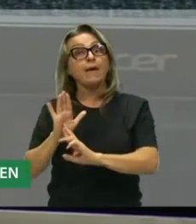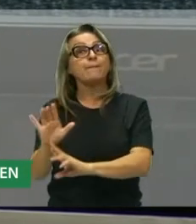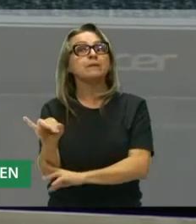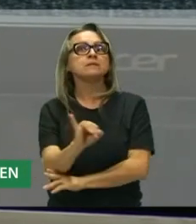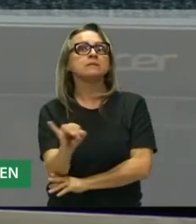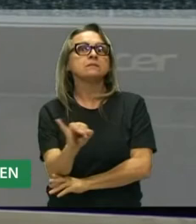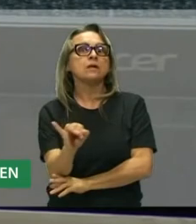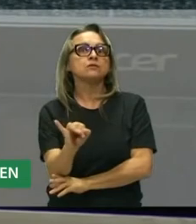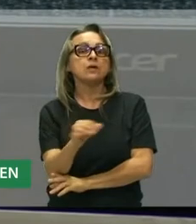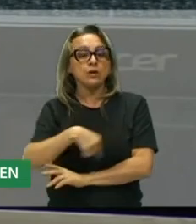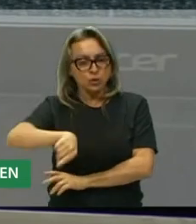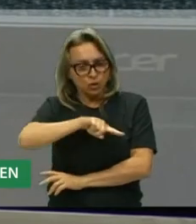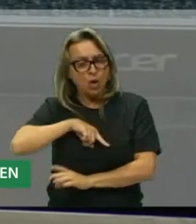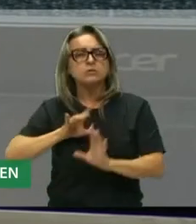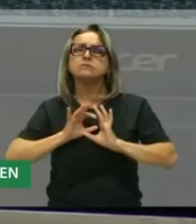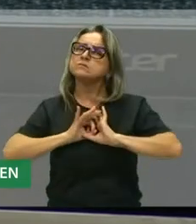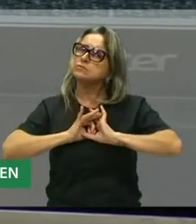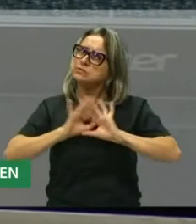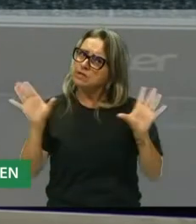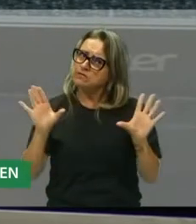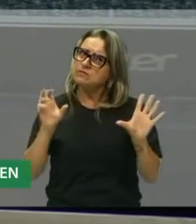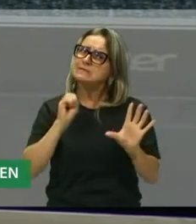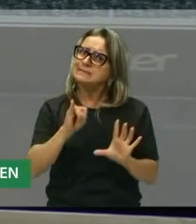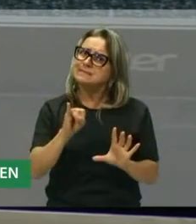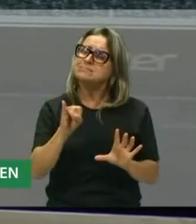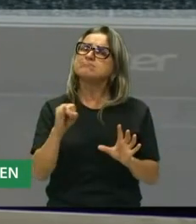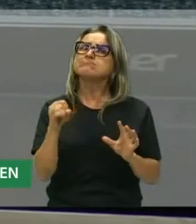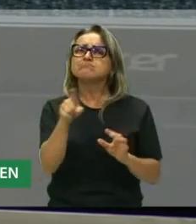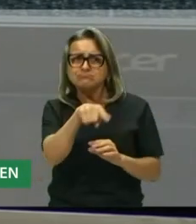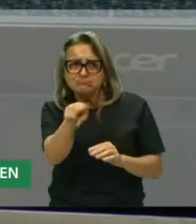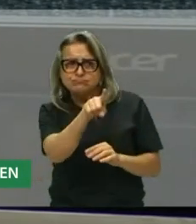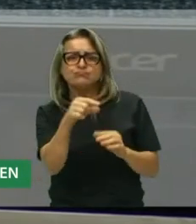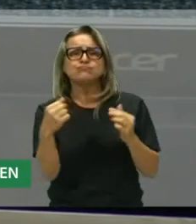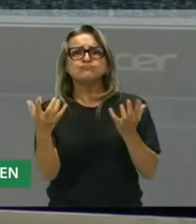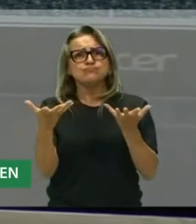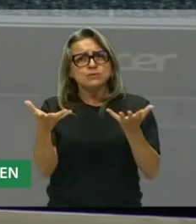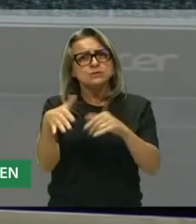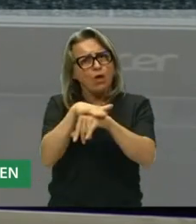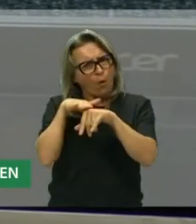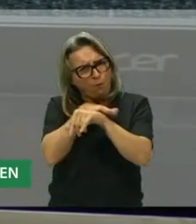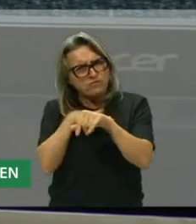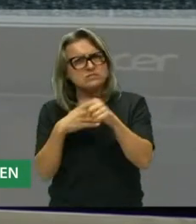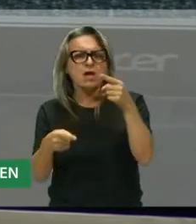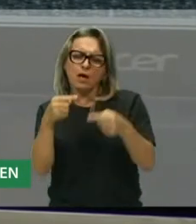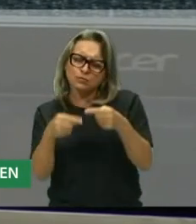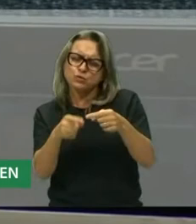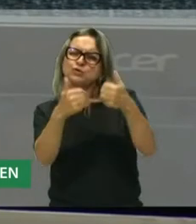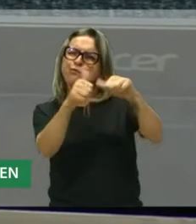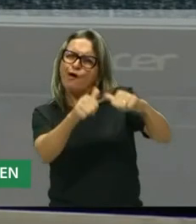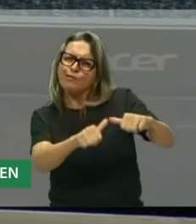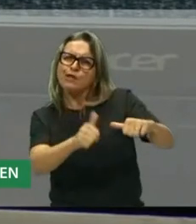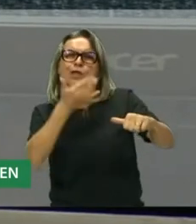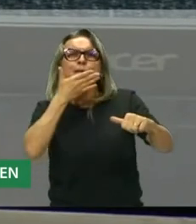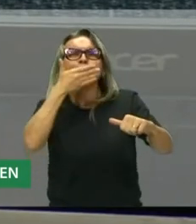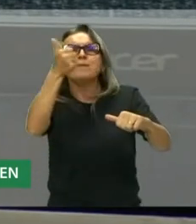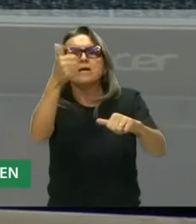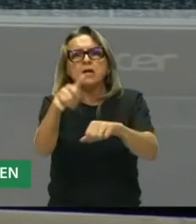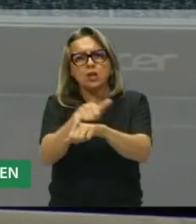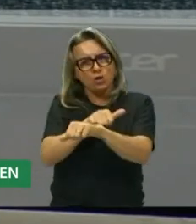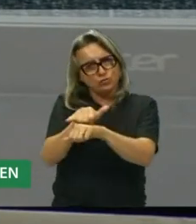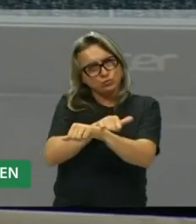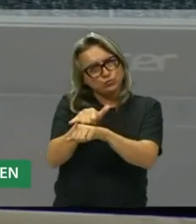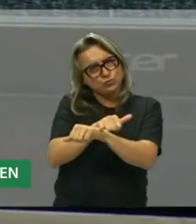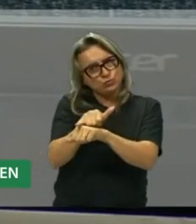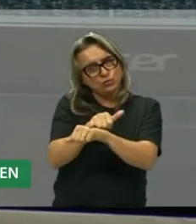está à disposição para conversar, discutir, analisar o melhor meio, sem